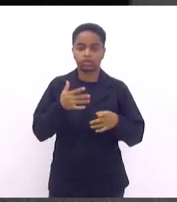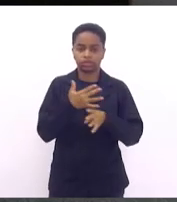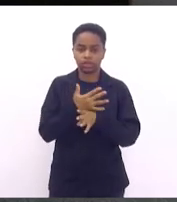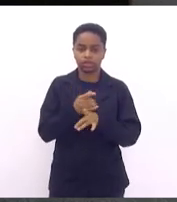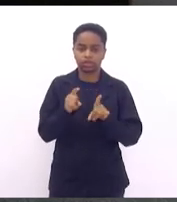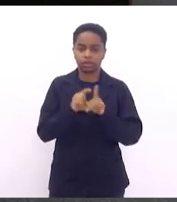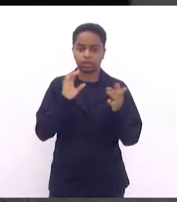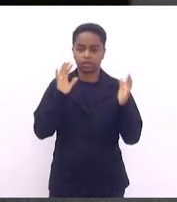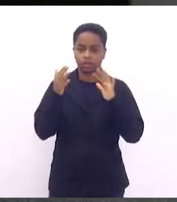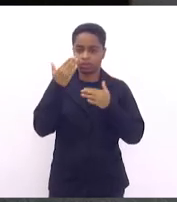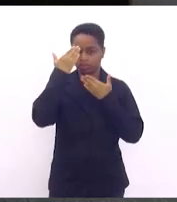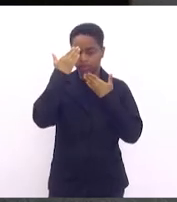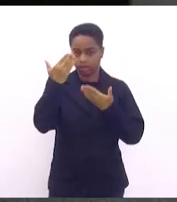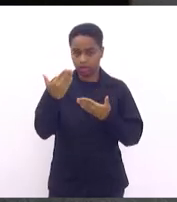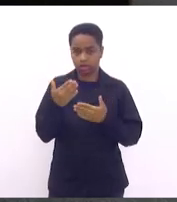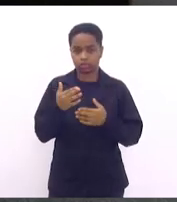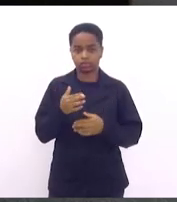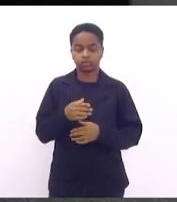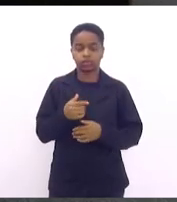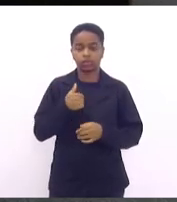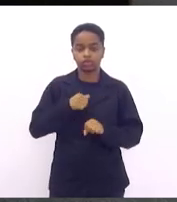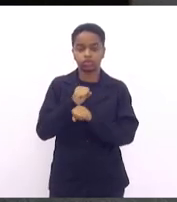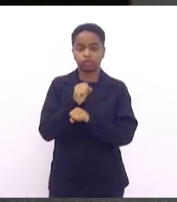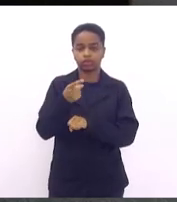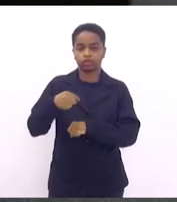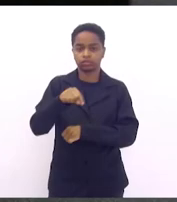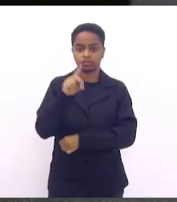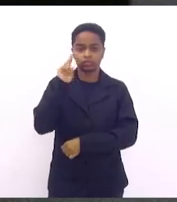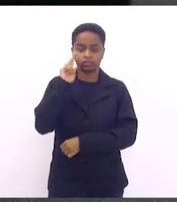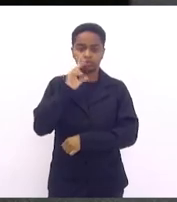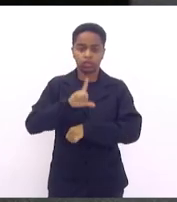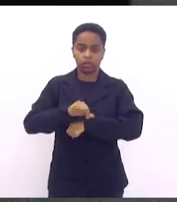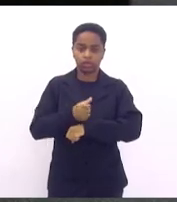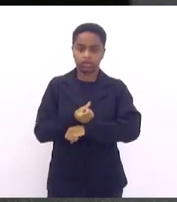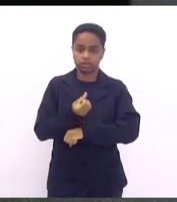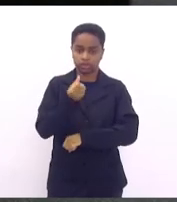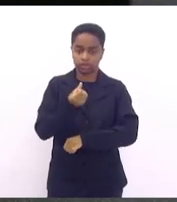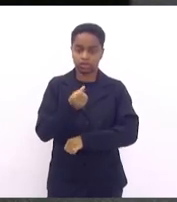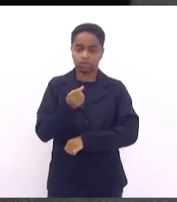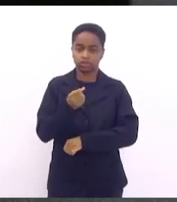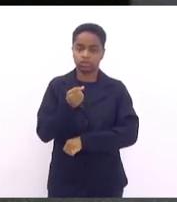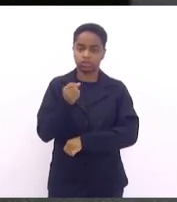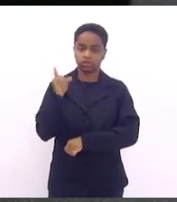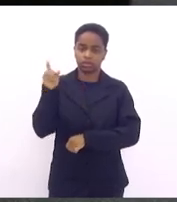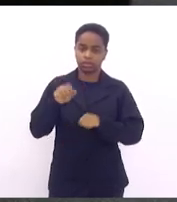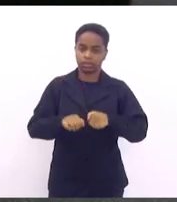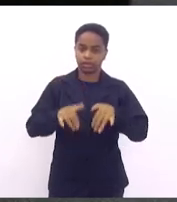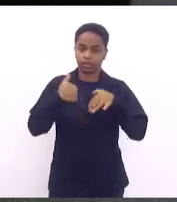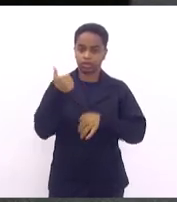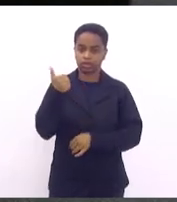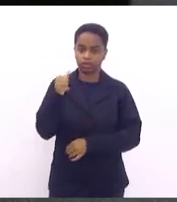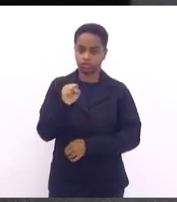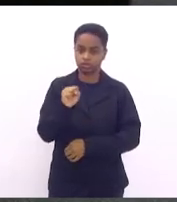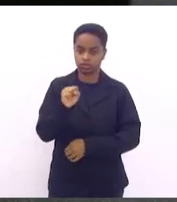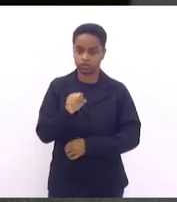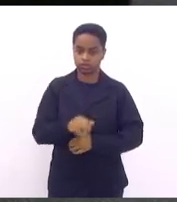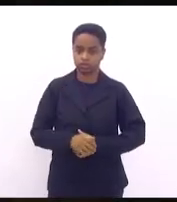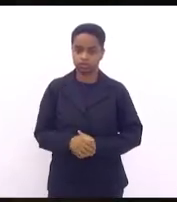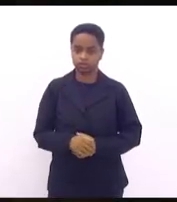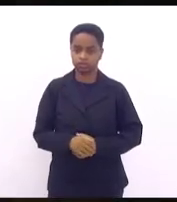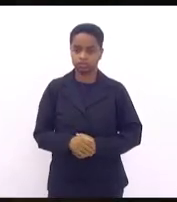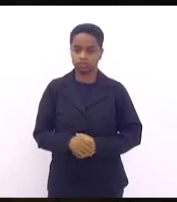Estado vive. Muito obrigado, espero a todos, segunda-feira, às 18 horas, se eu não me engano, no plenário do 18º andar. Deputado